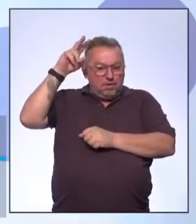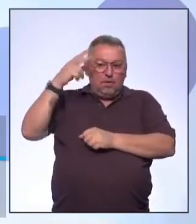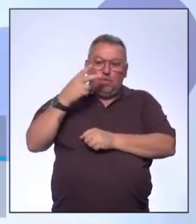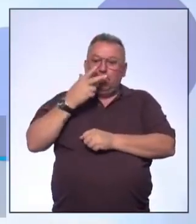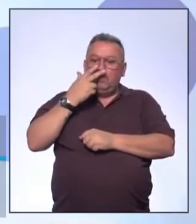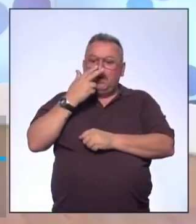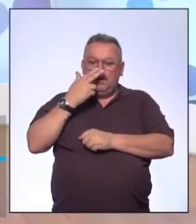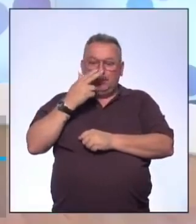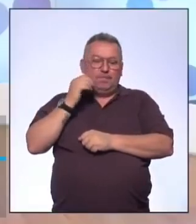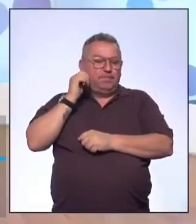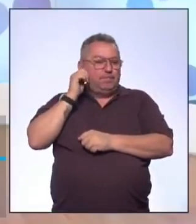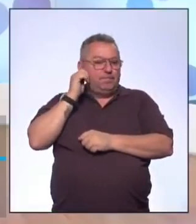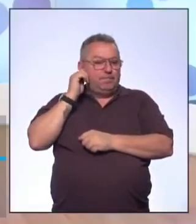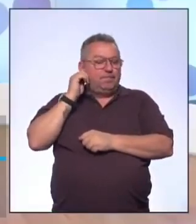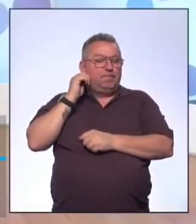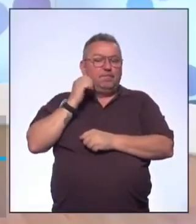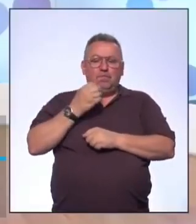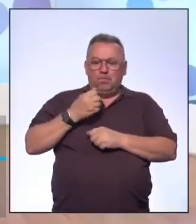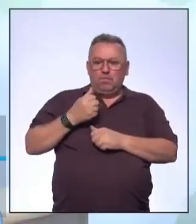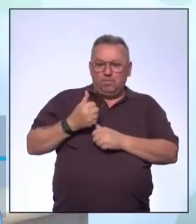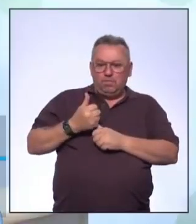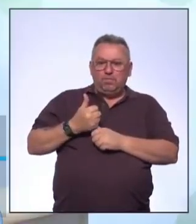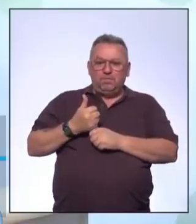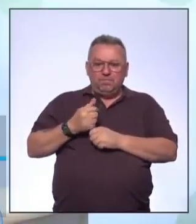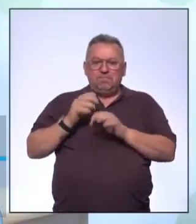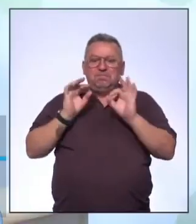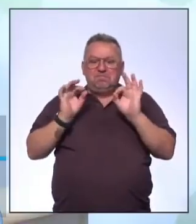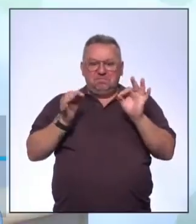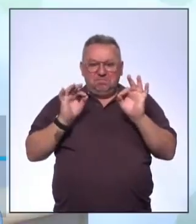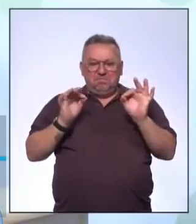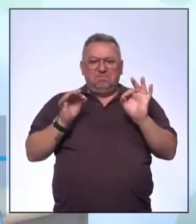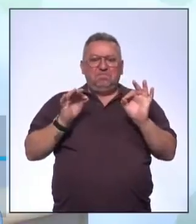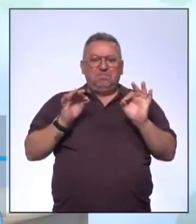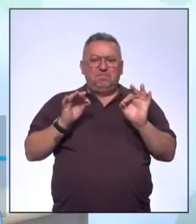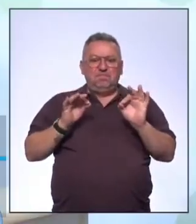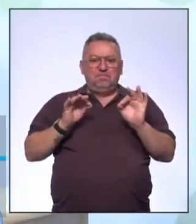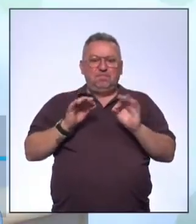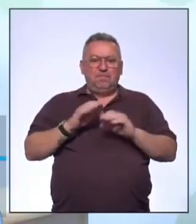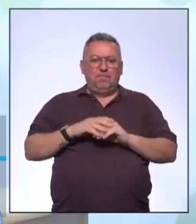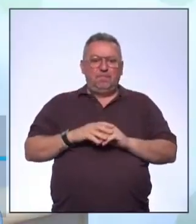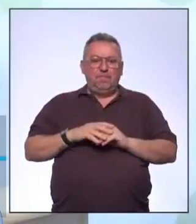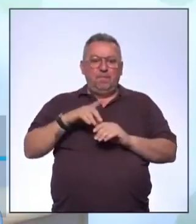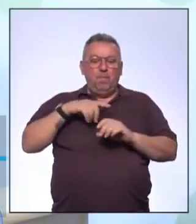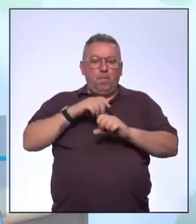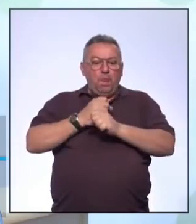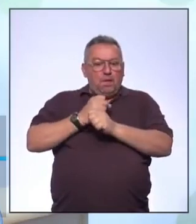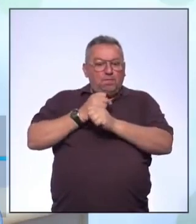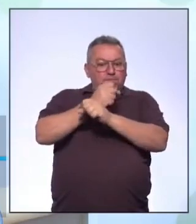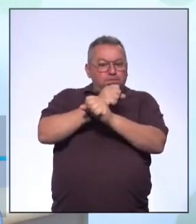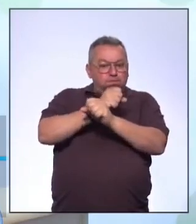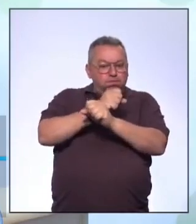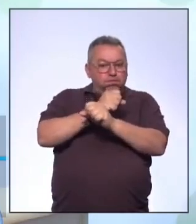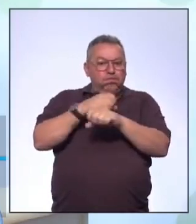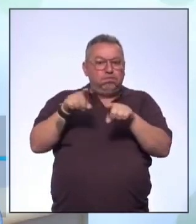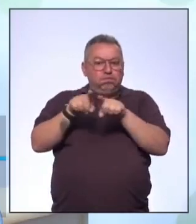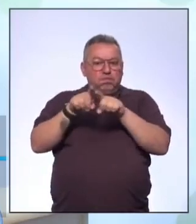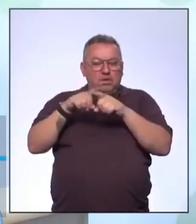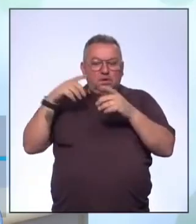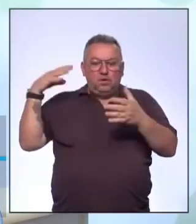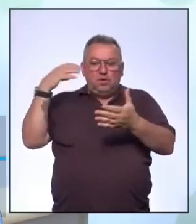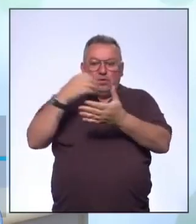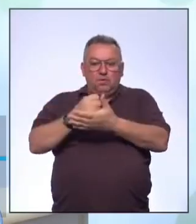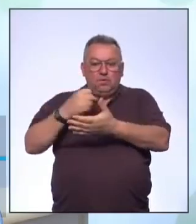semelhança. Muito bem. É exatamente isso. É a escravização, a tomada